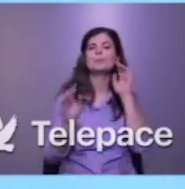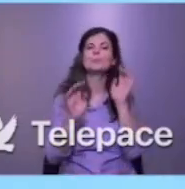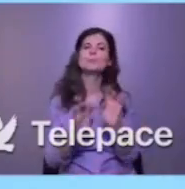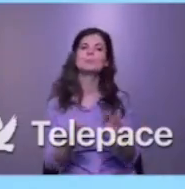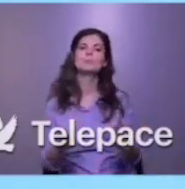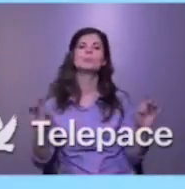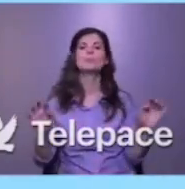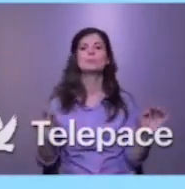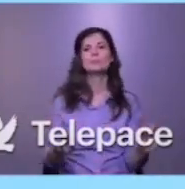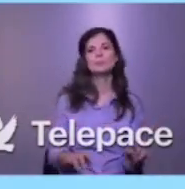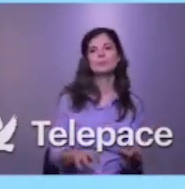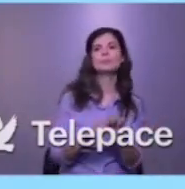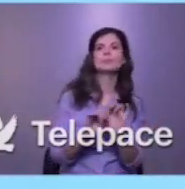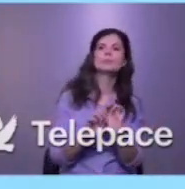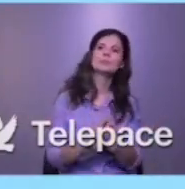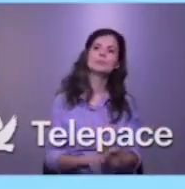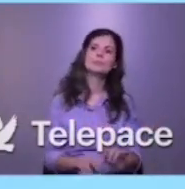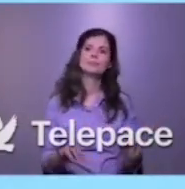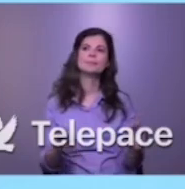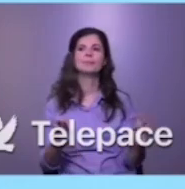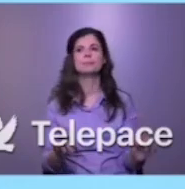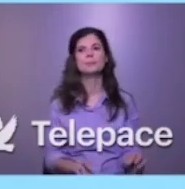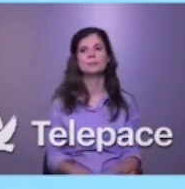portare tutti a Gesù.